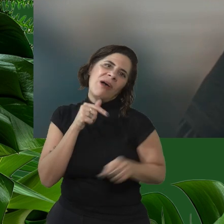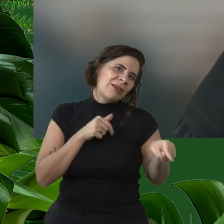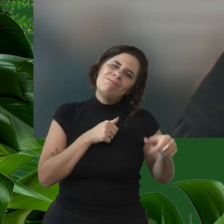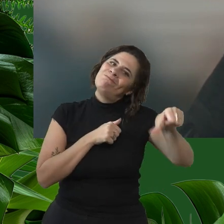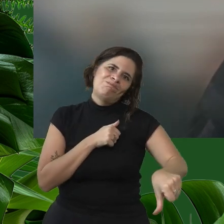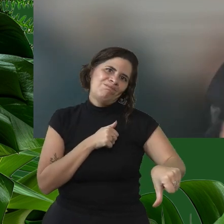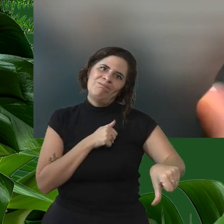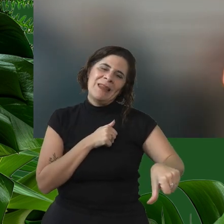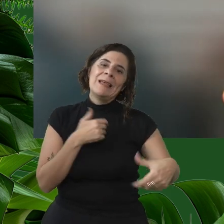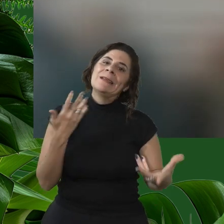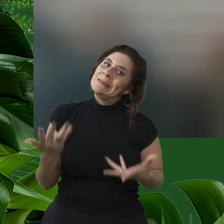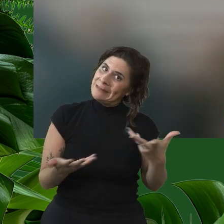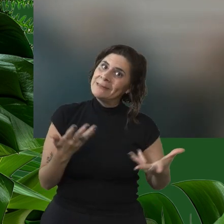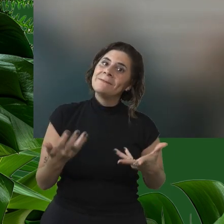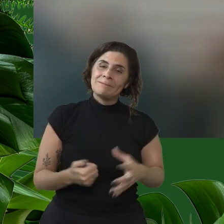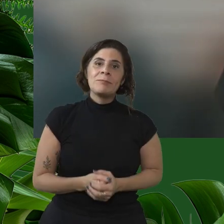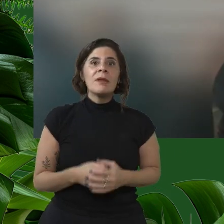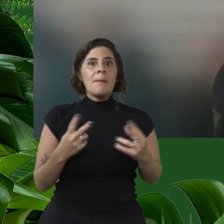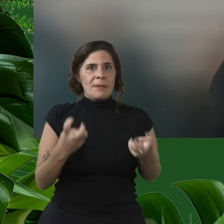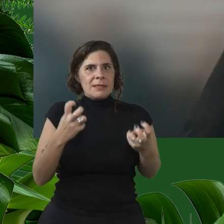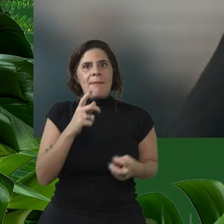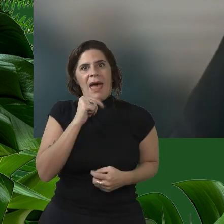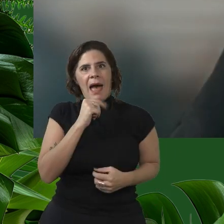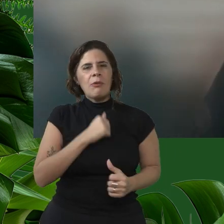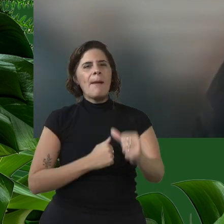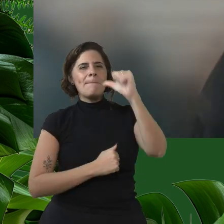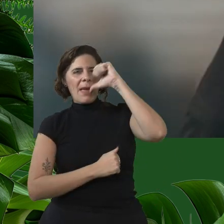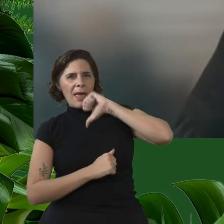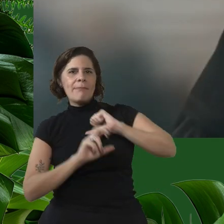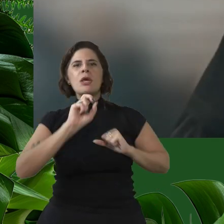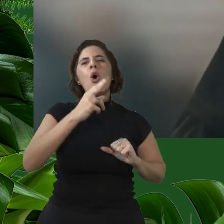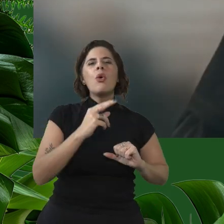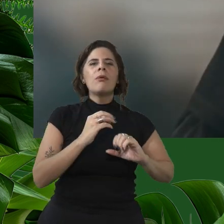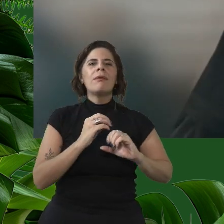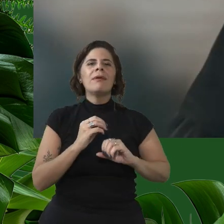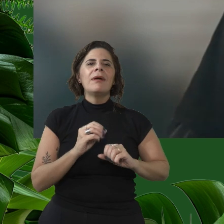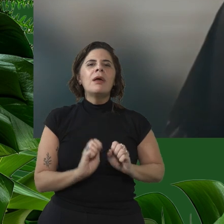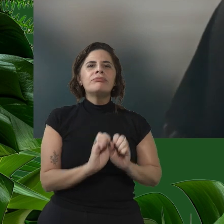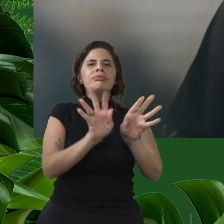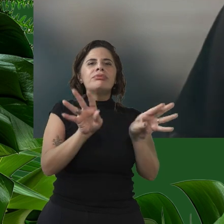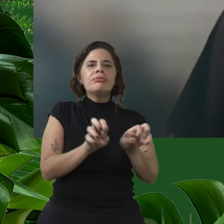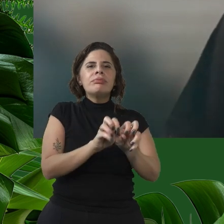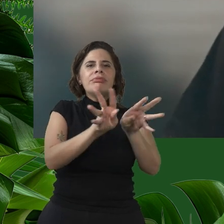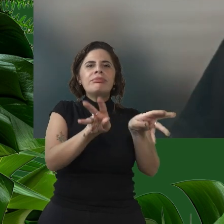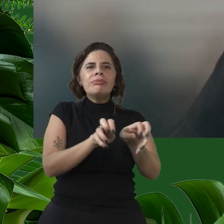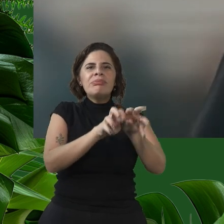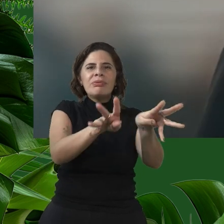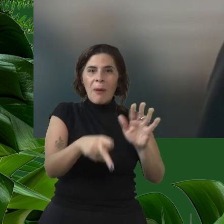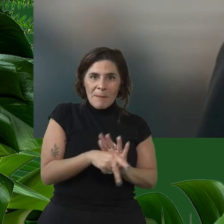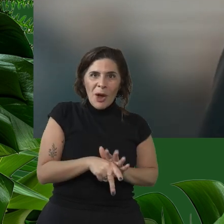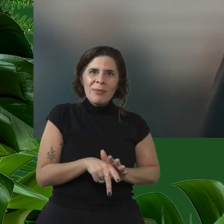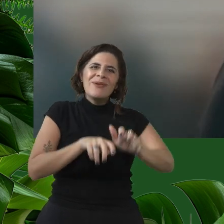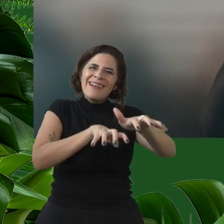né? E a gente está falando aqui de água que a gente bebe ou que a gente usa para agricultura, mas acho que é importante também a gente lembrar da nossa matriz